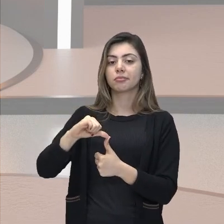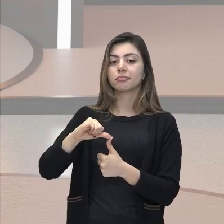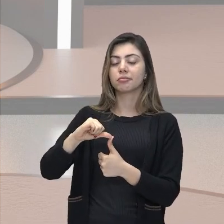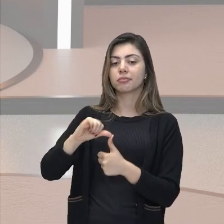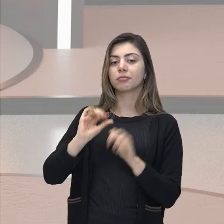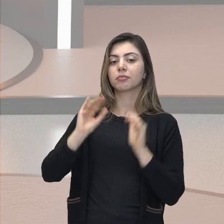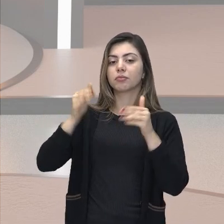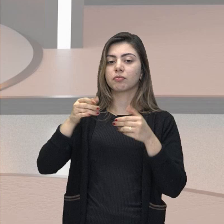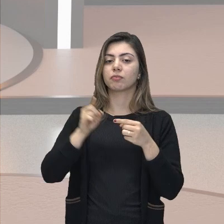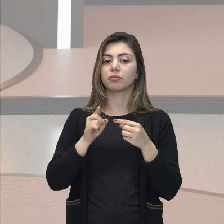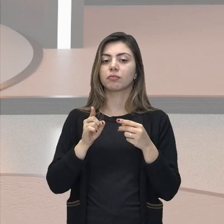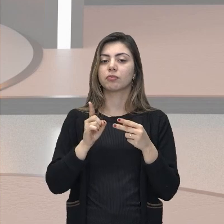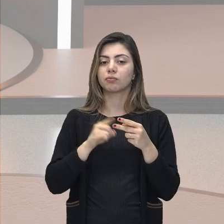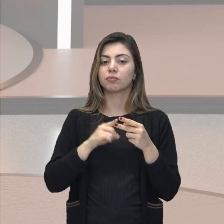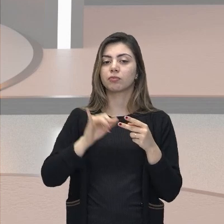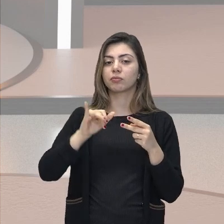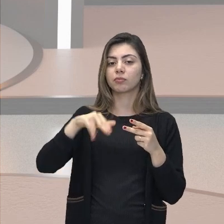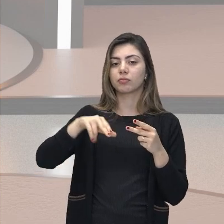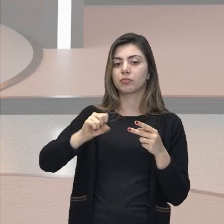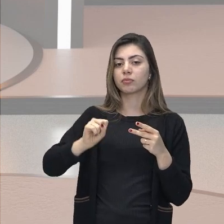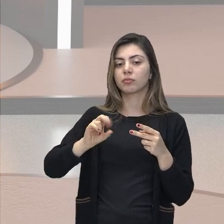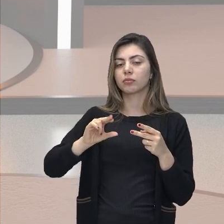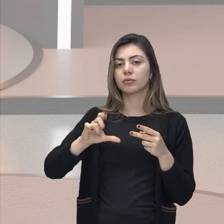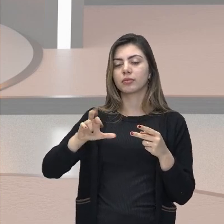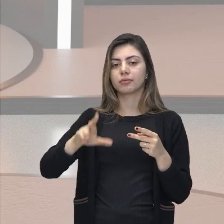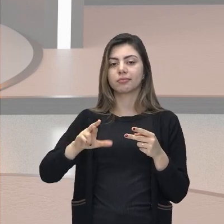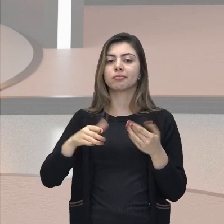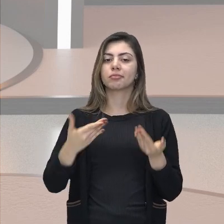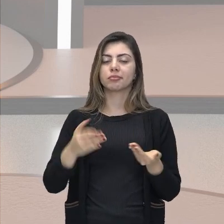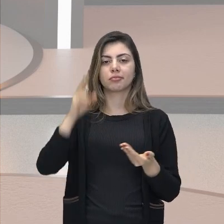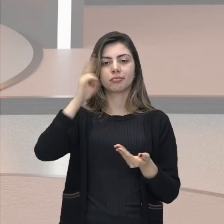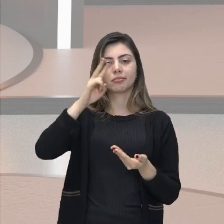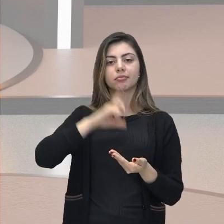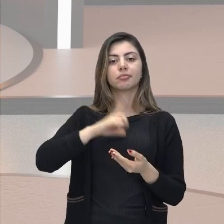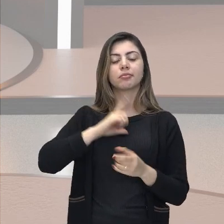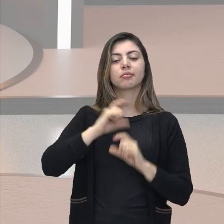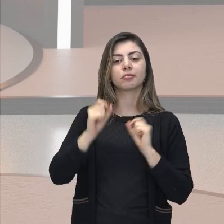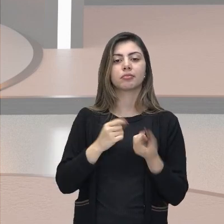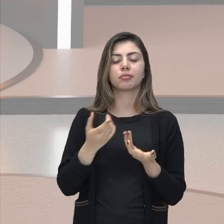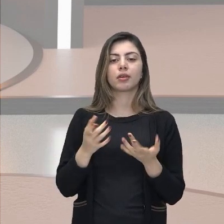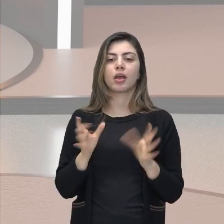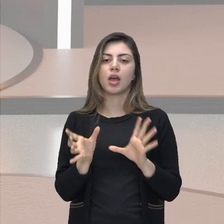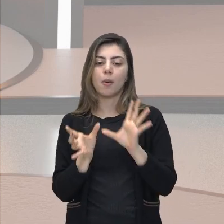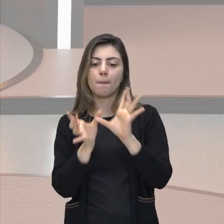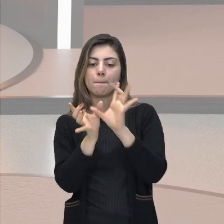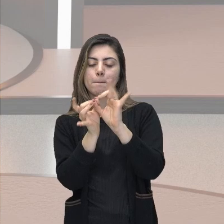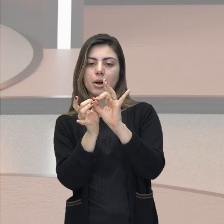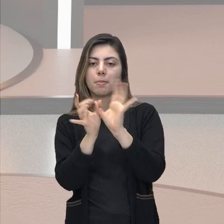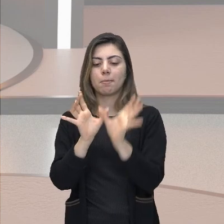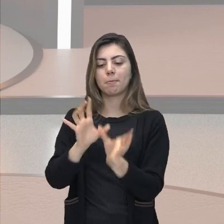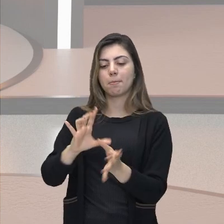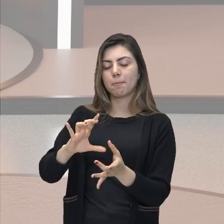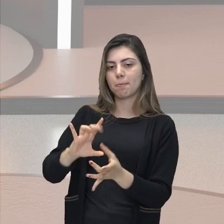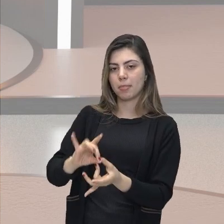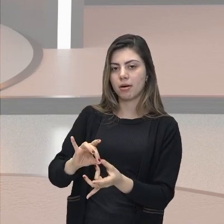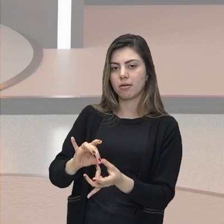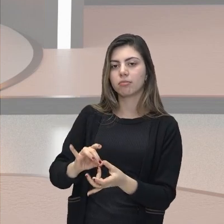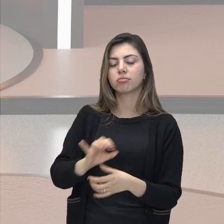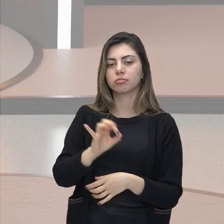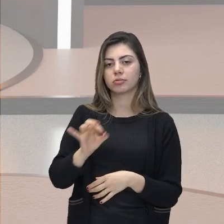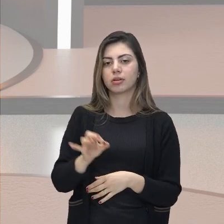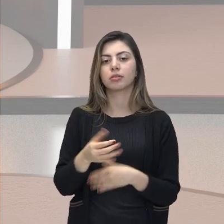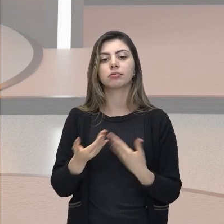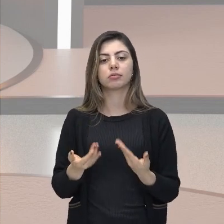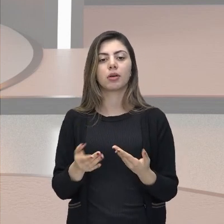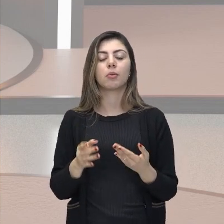Então, lembrando e enfatizando sempre, a parte continental liga ali as duas porções maiores do continente americano, a